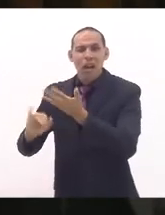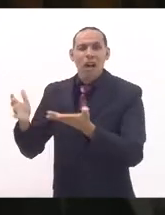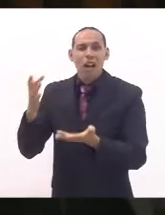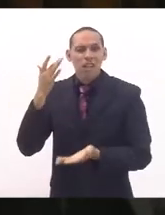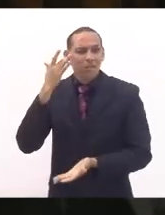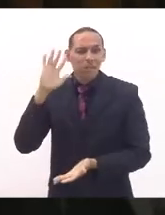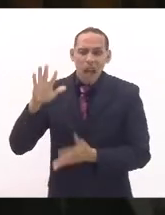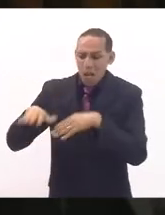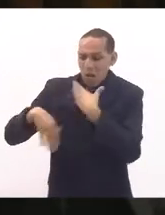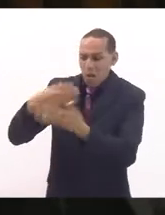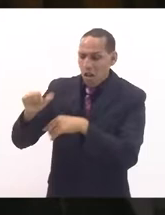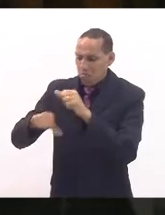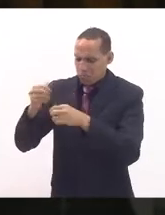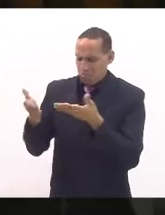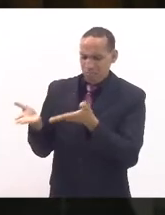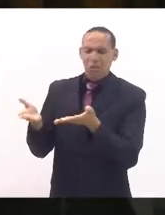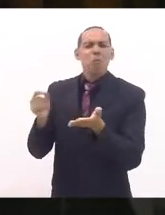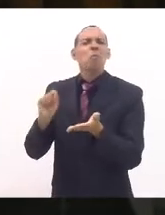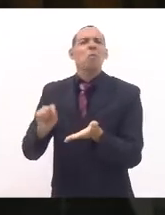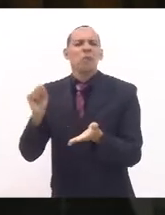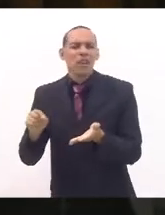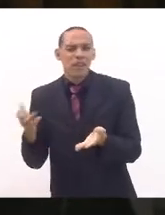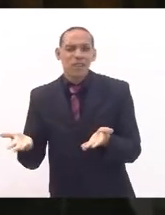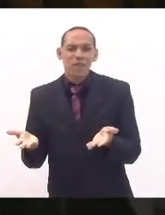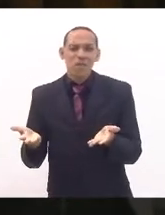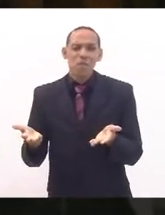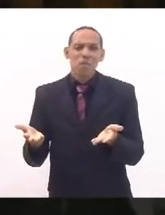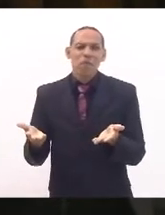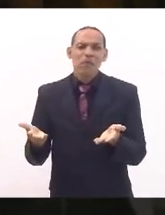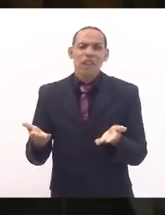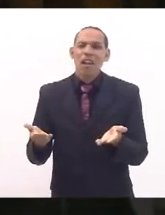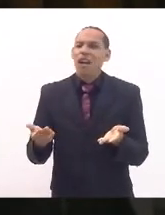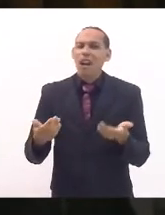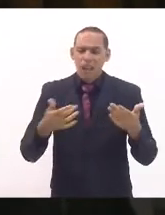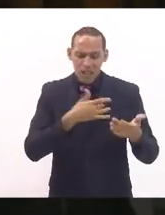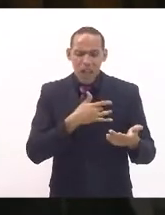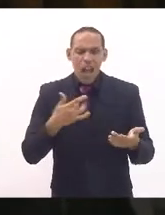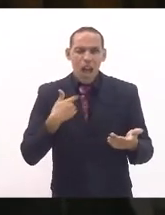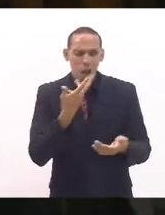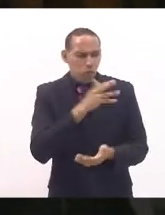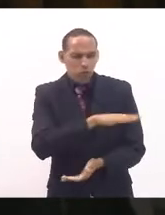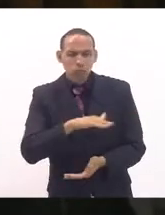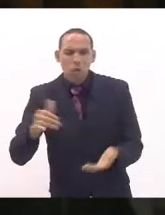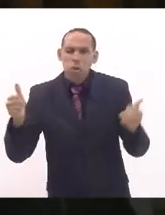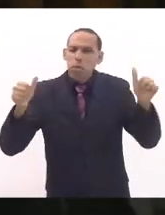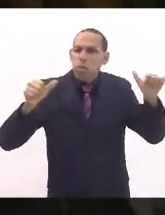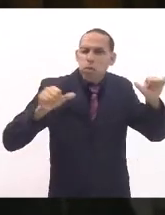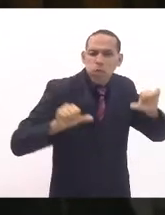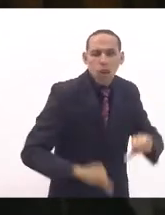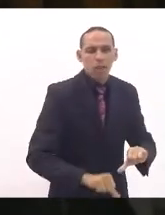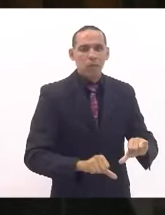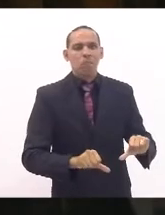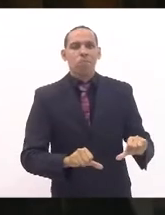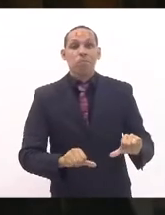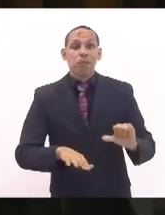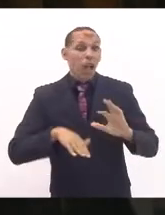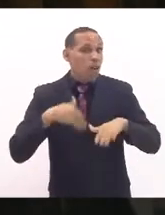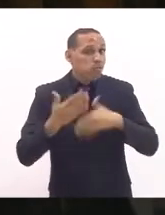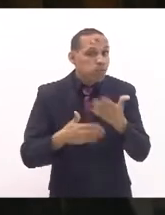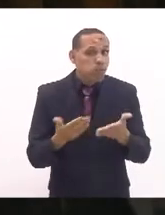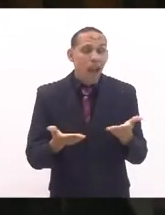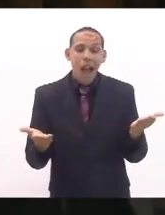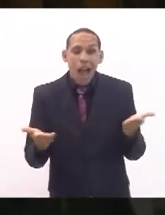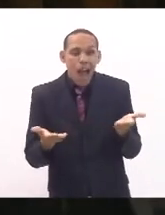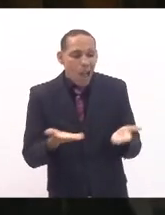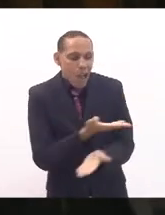que está sendo consumido. Isso faz extremamente mal para as nossas crianças. Isso faz com que na fase principal